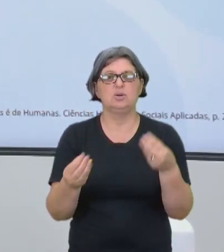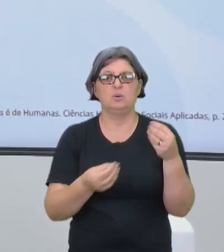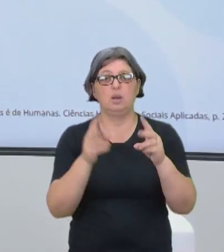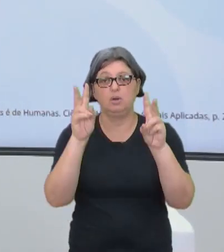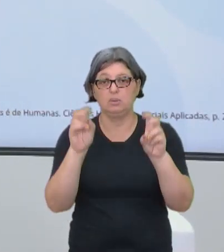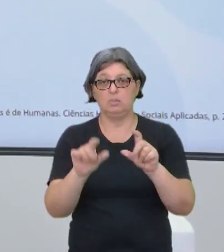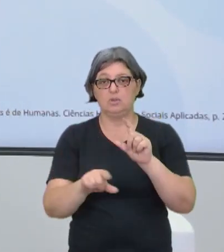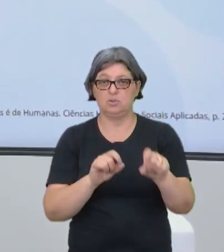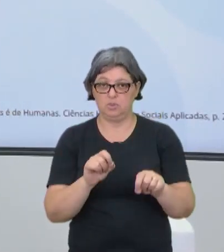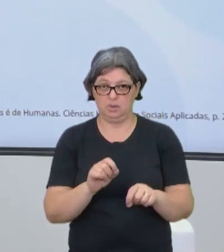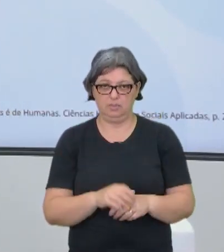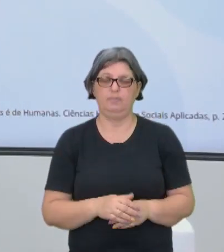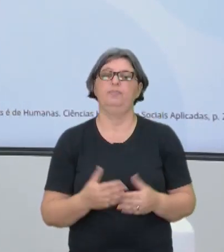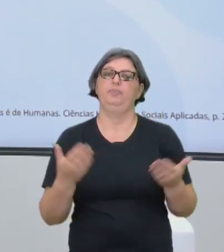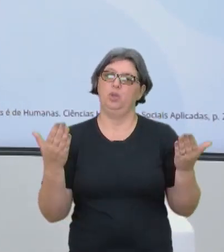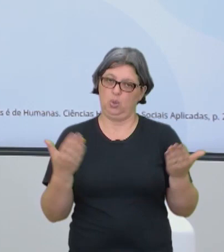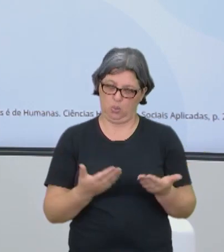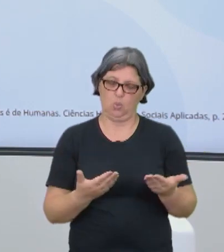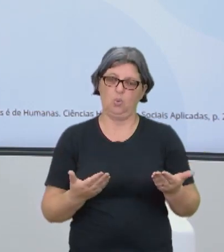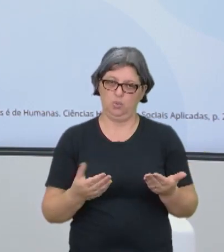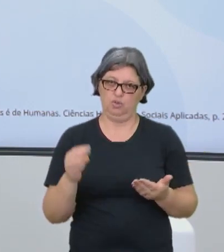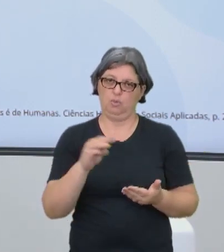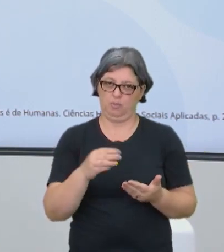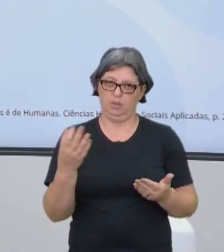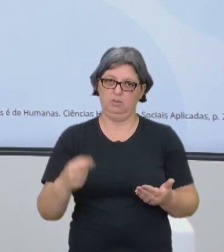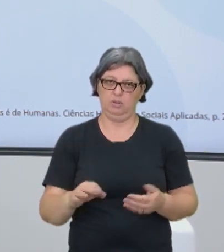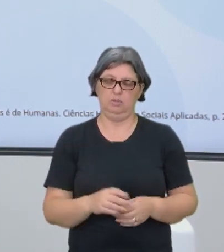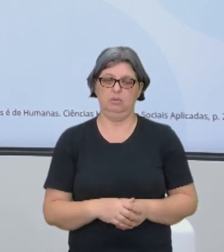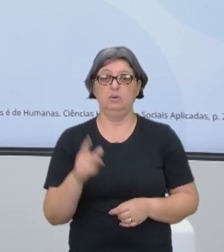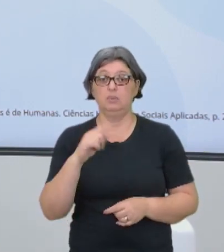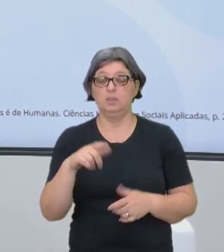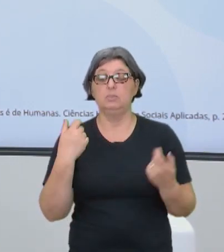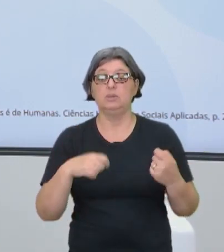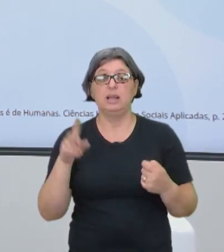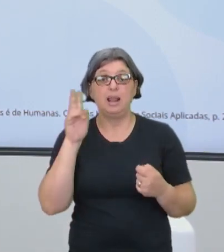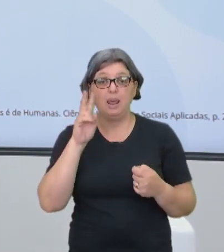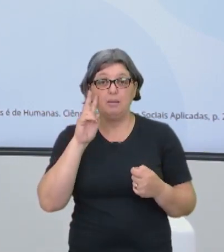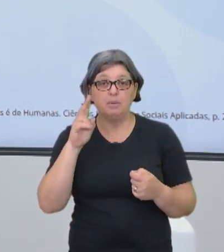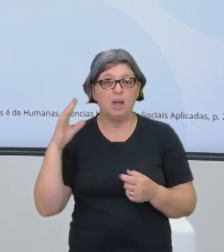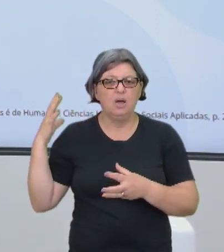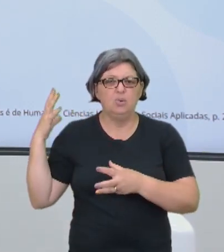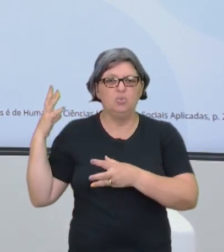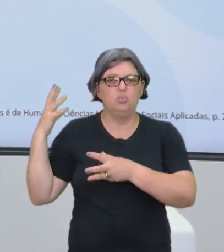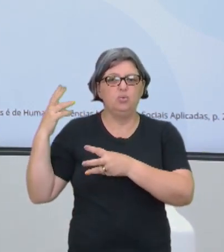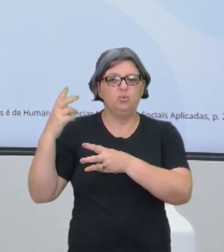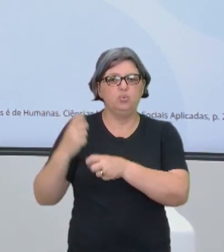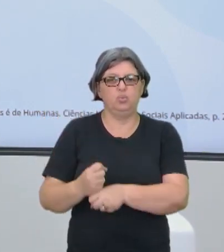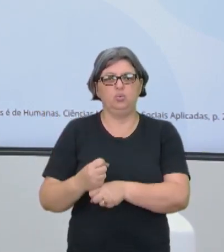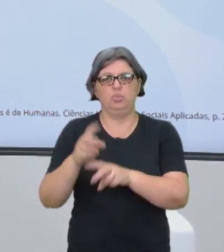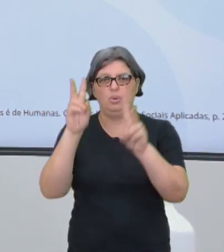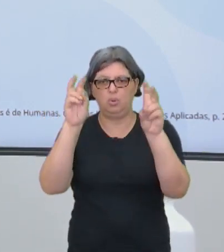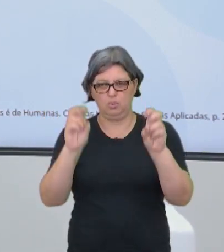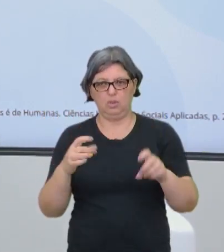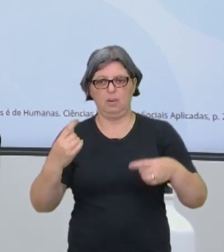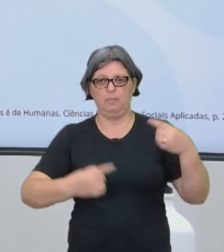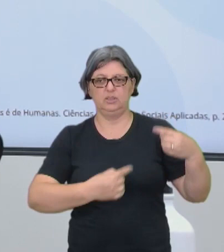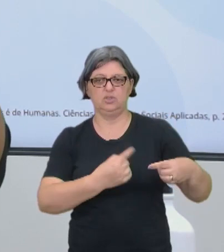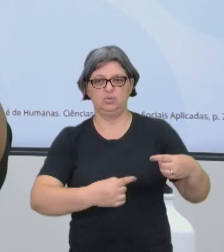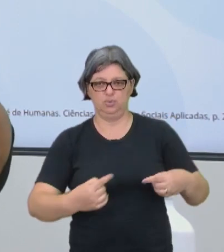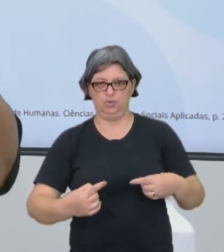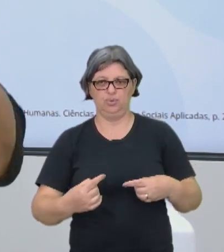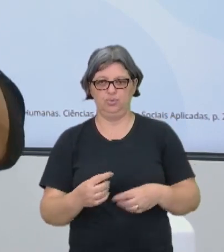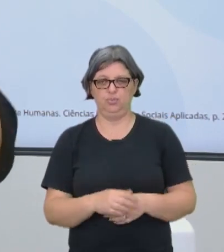que você escolheu. Então, hoje é o momento. Você precisa recordar de todos os temas, todos os assuntos que nós discutimos